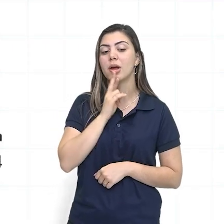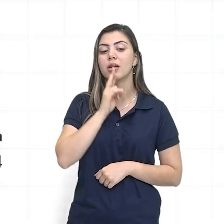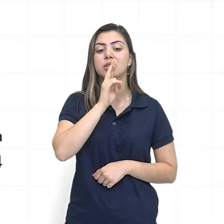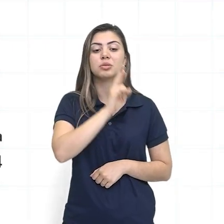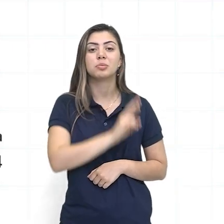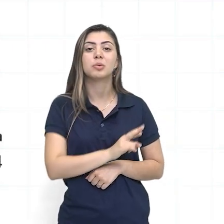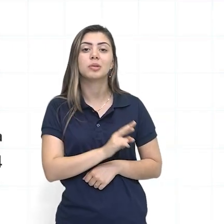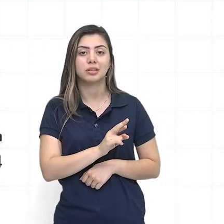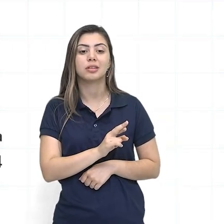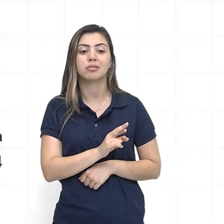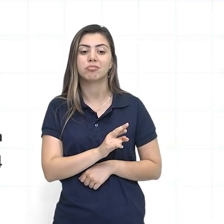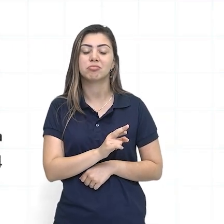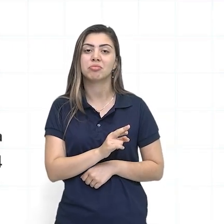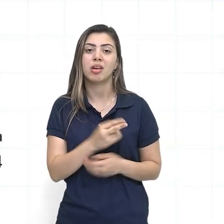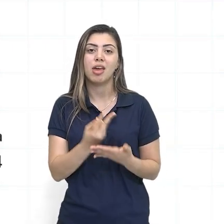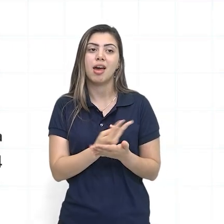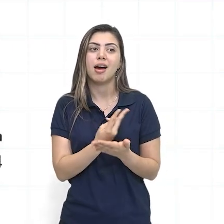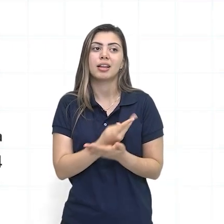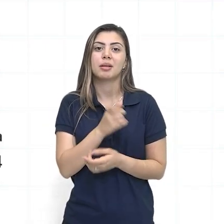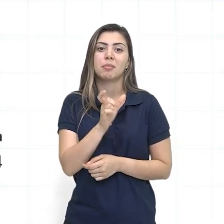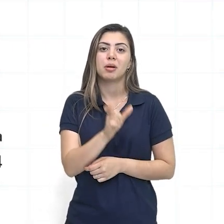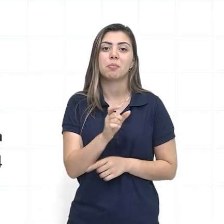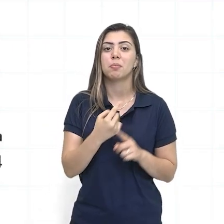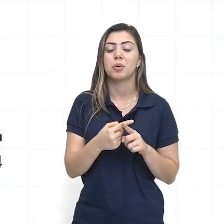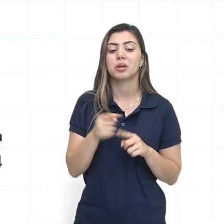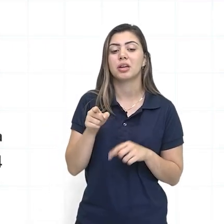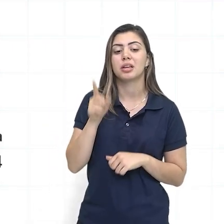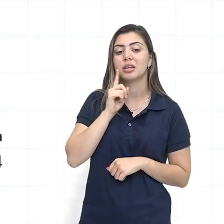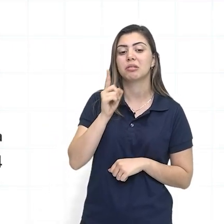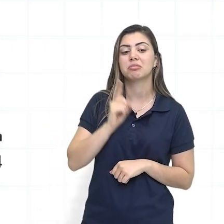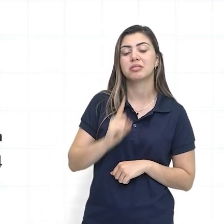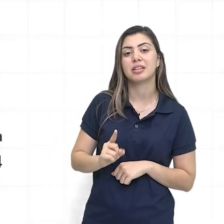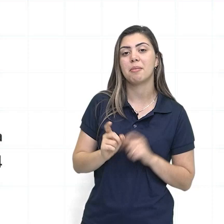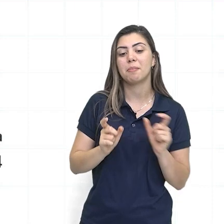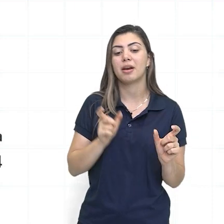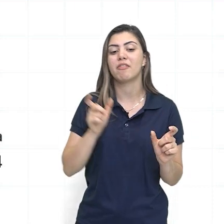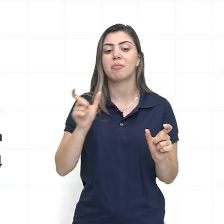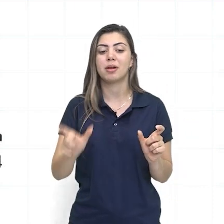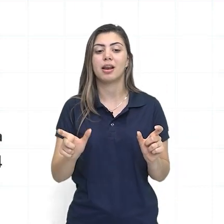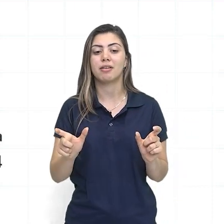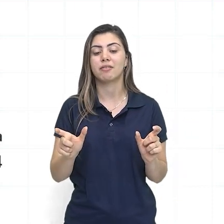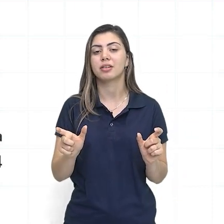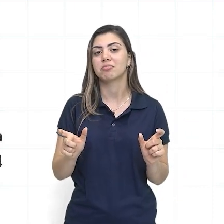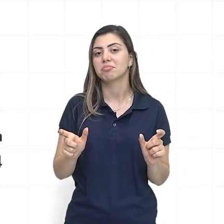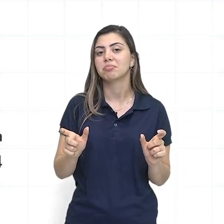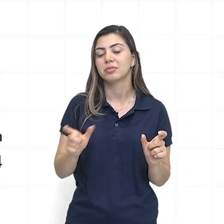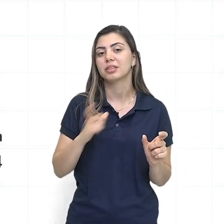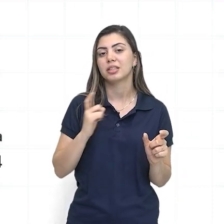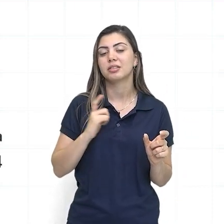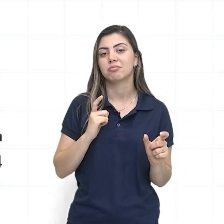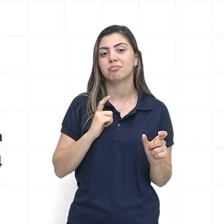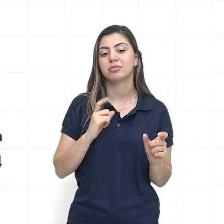Ele não sabia diferenciar, né, a palavra lagarto de largato, né? Que no caso